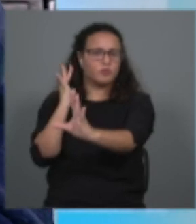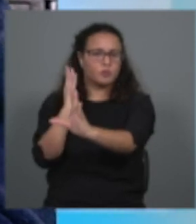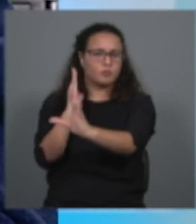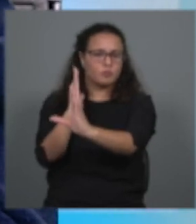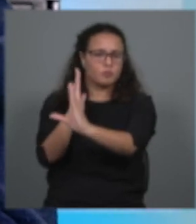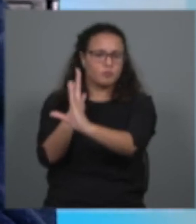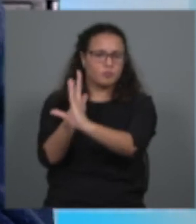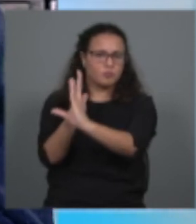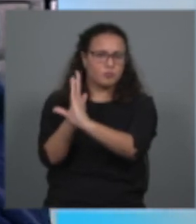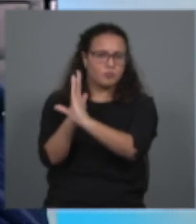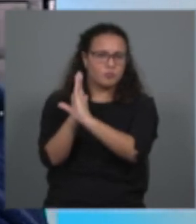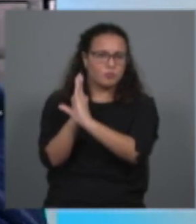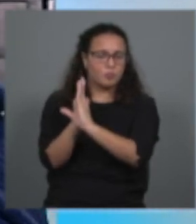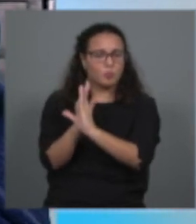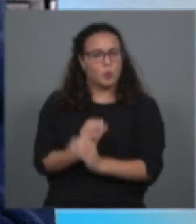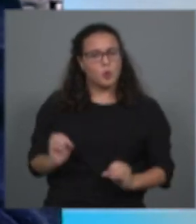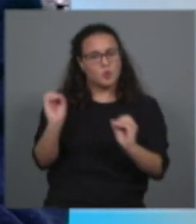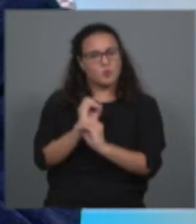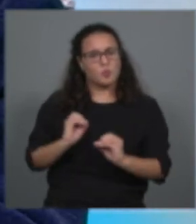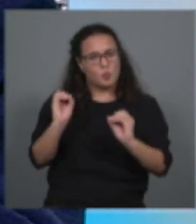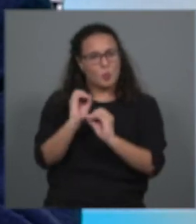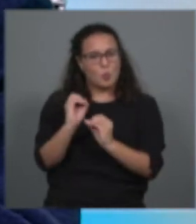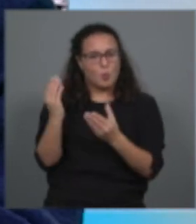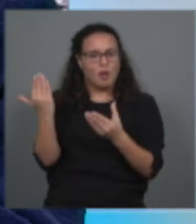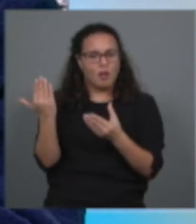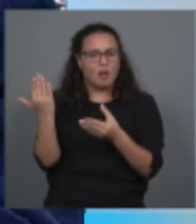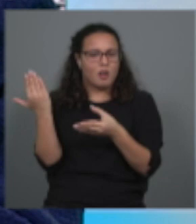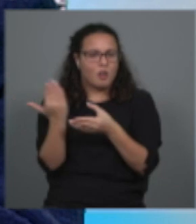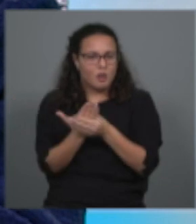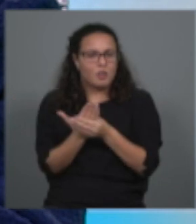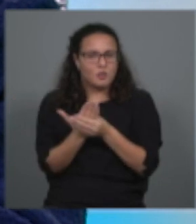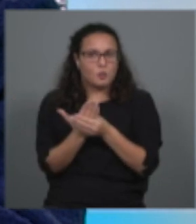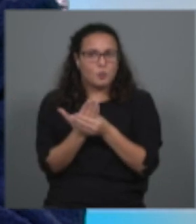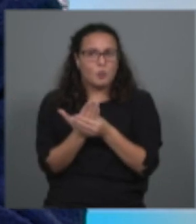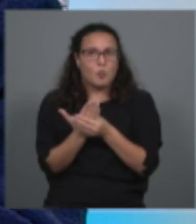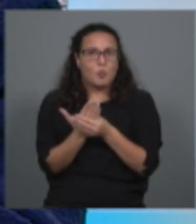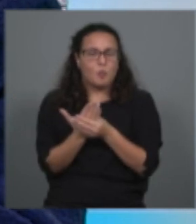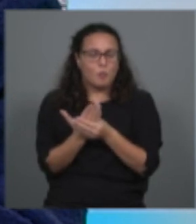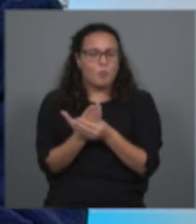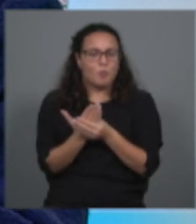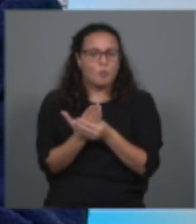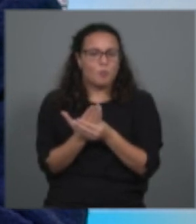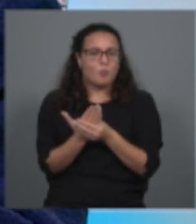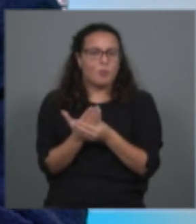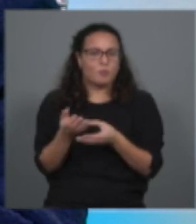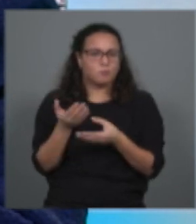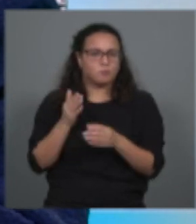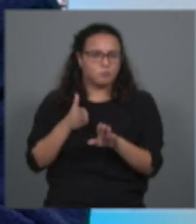Um bocadinho ao jeito da multiplicação de Nosso Senhor Jesus Cristo no Evangelho. É um homem